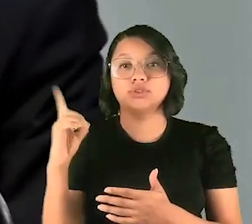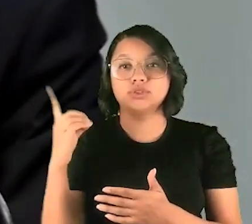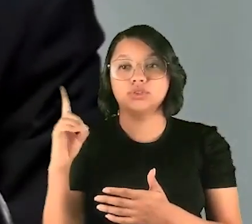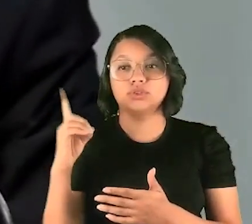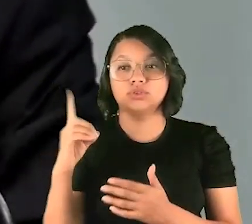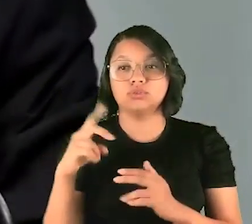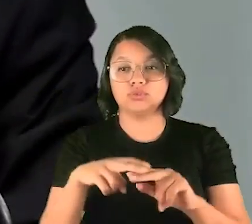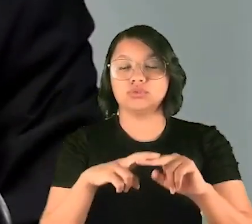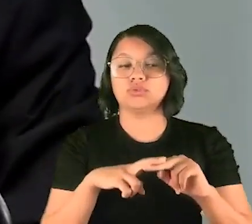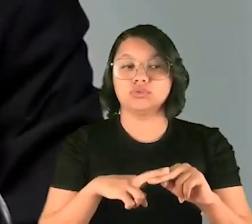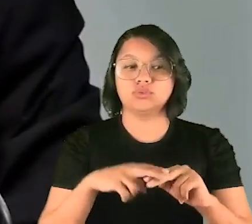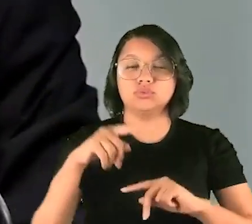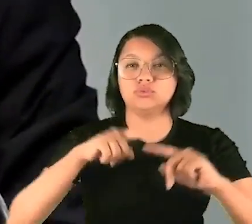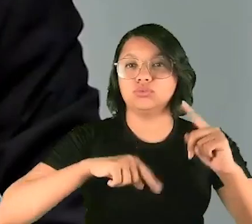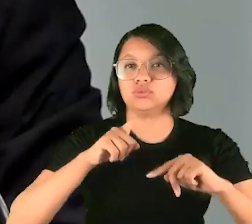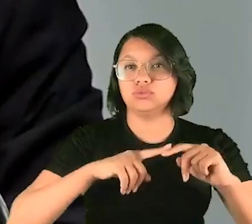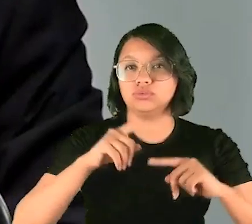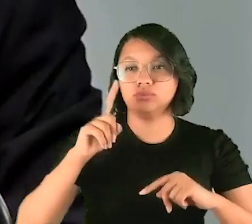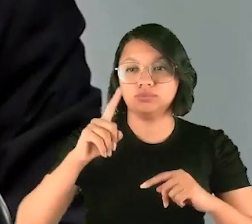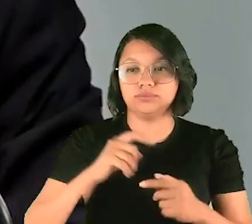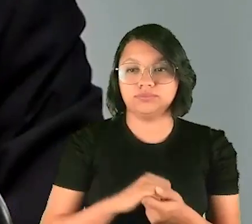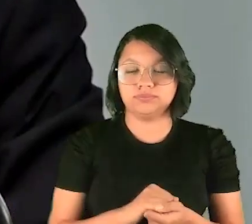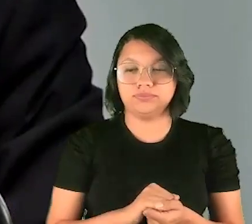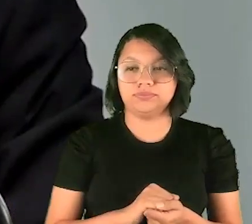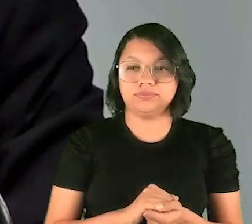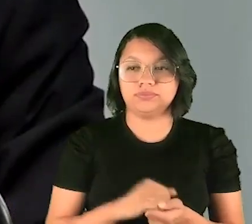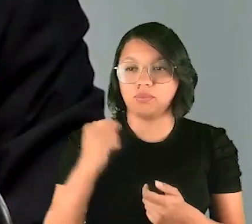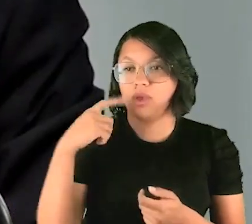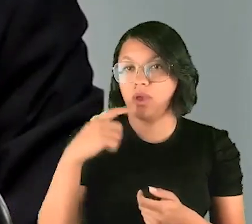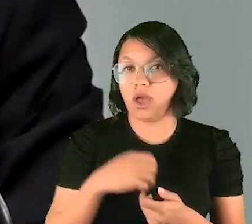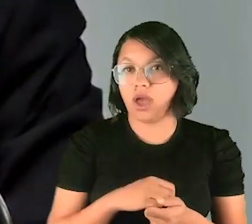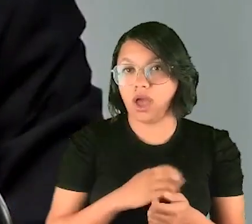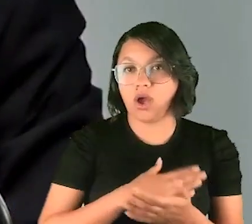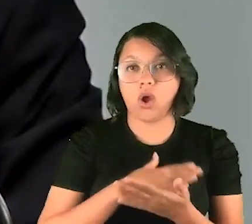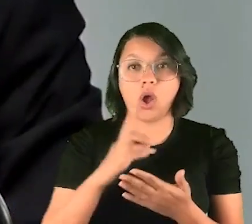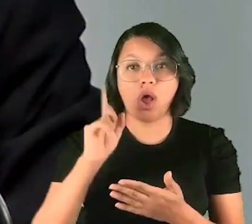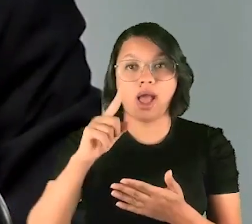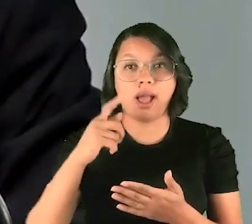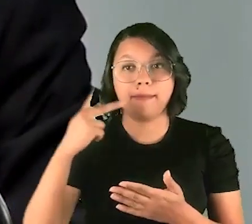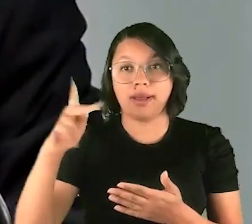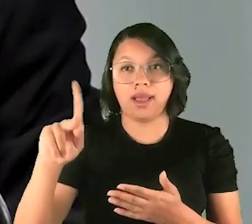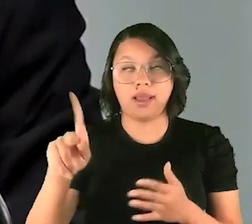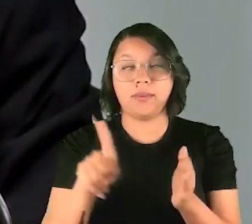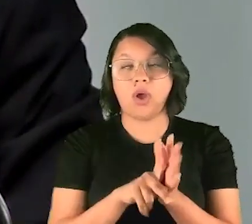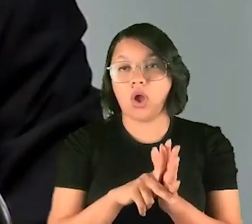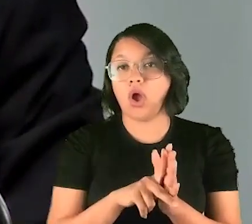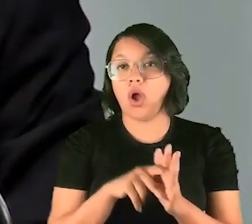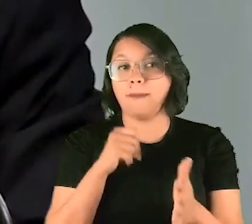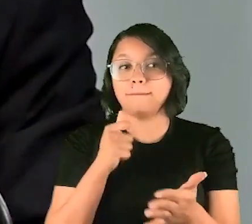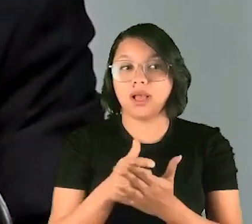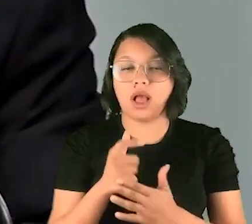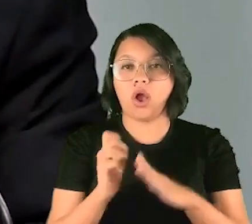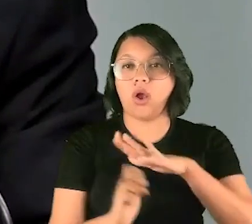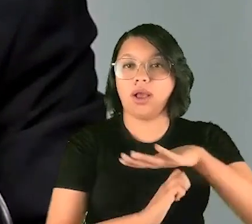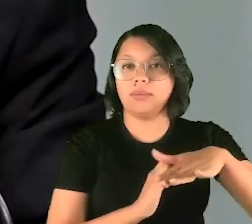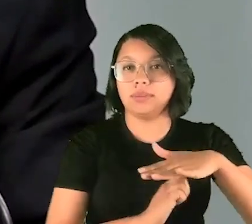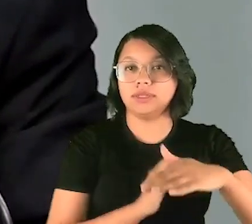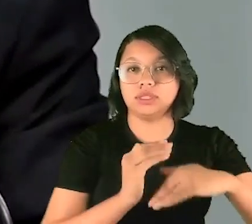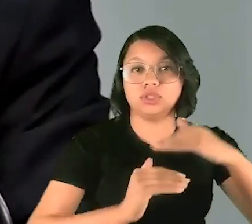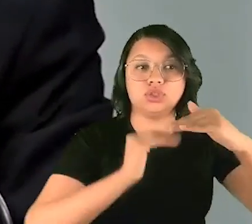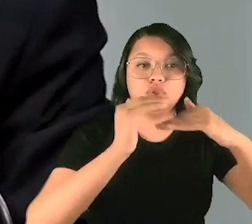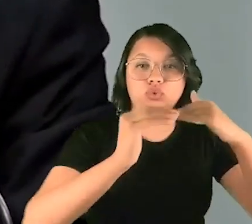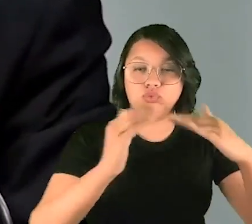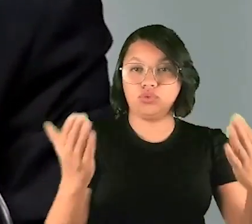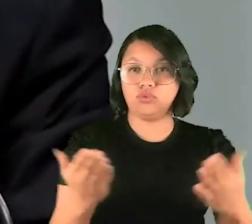produtos. E eles pagaram $1 bilhão por um produto, na época era o cetuximab, e passou a ser um produto deles.